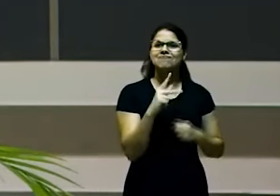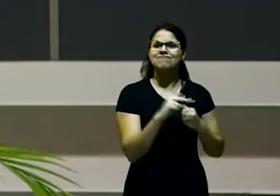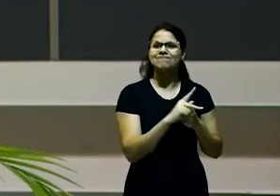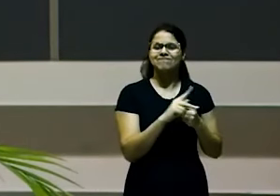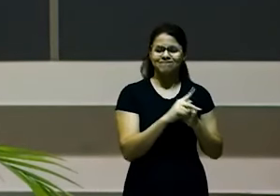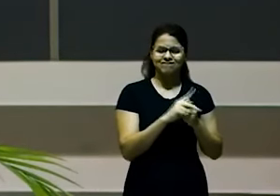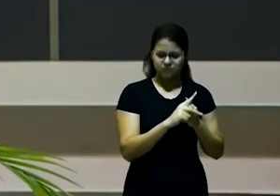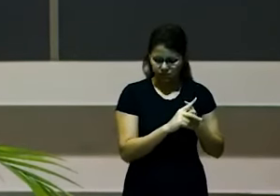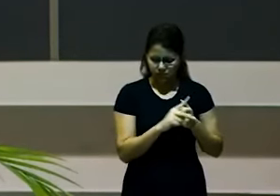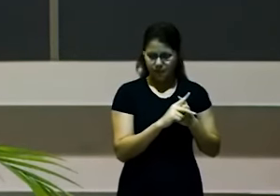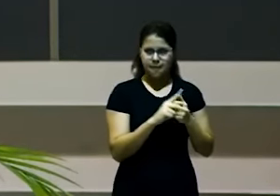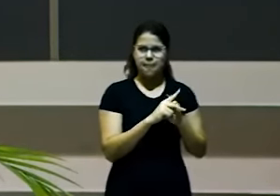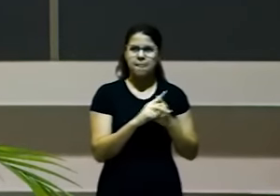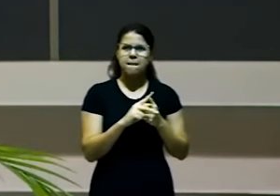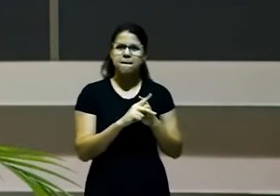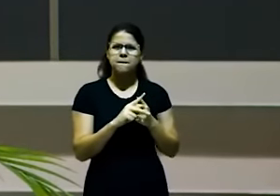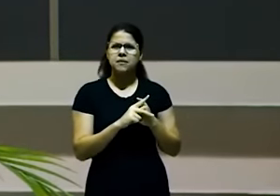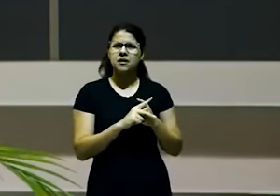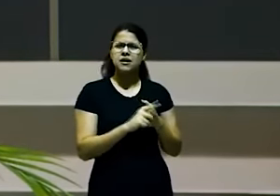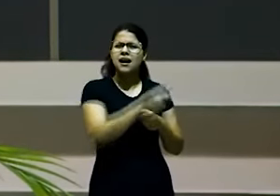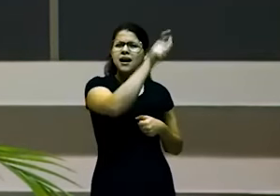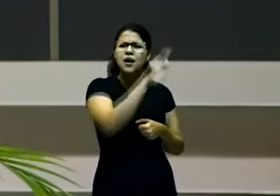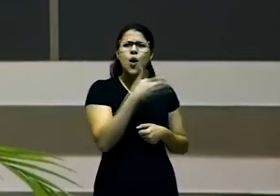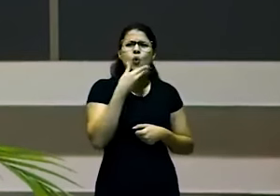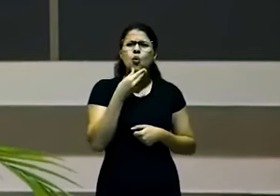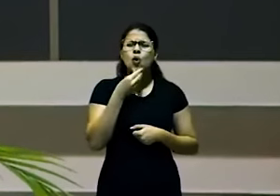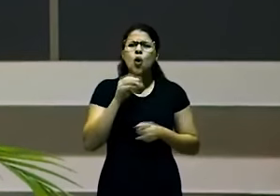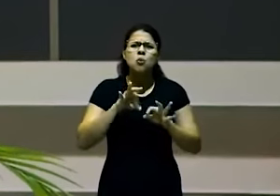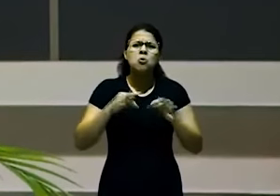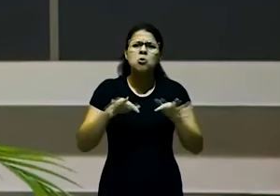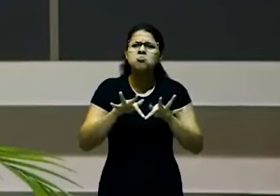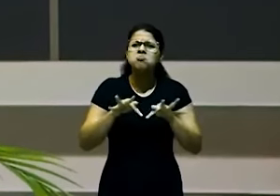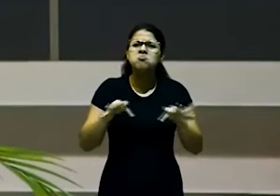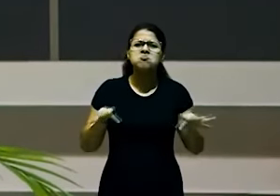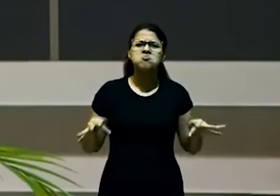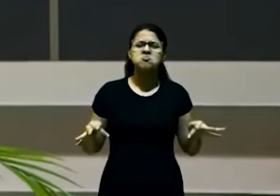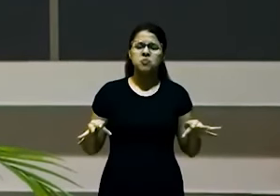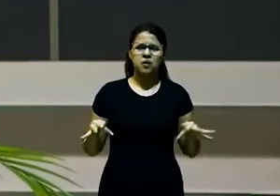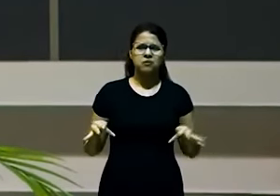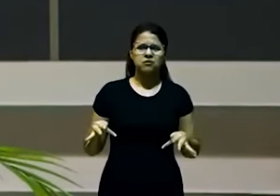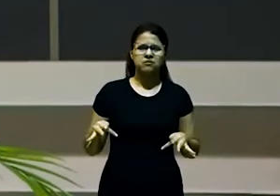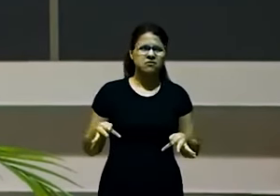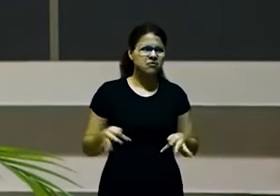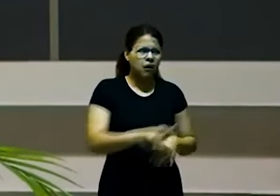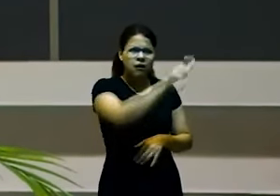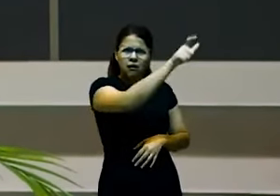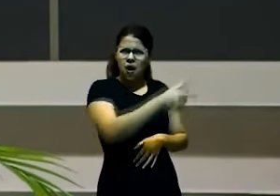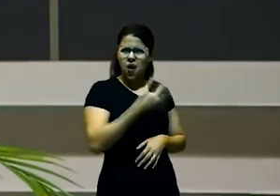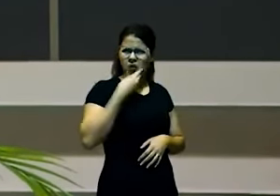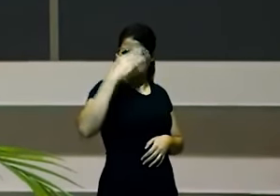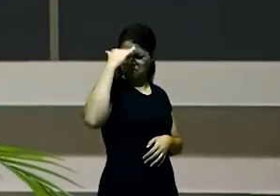Jesus Pedro era um homem simples não tinha nada de extraordinário na vida de